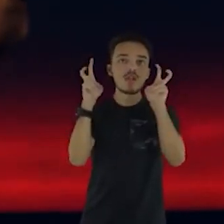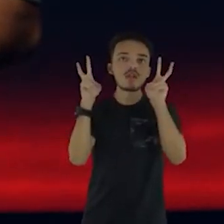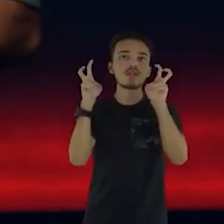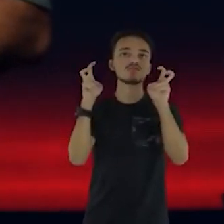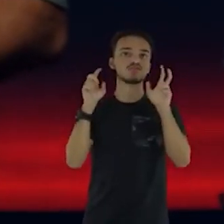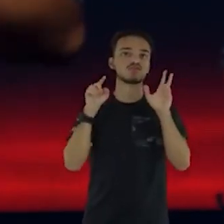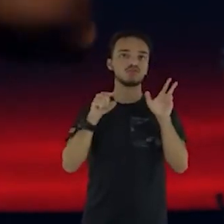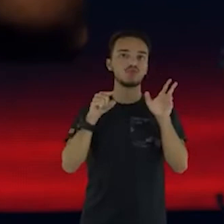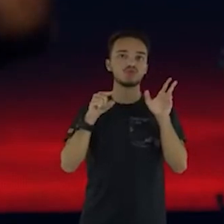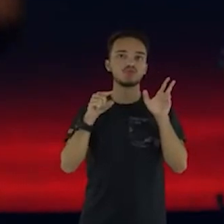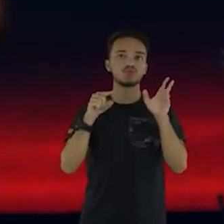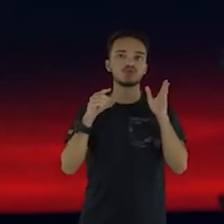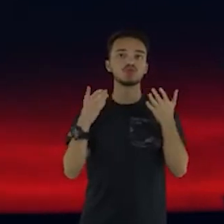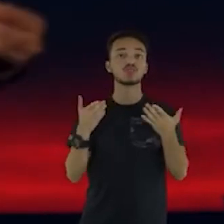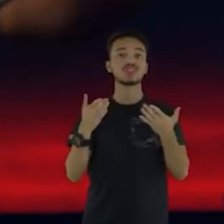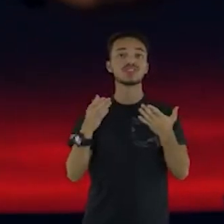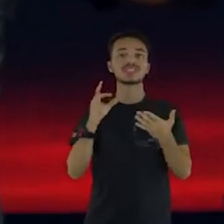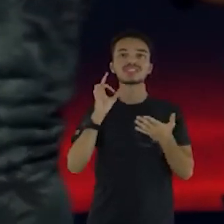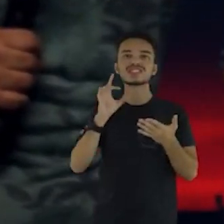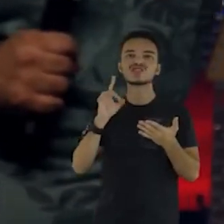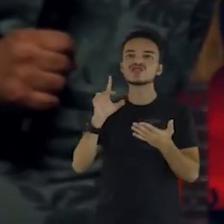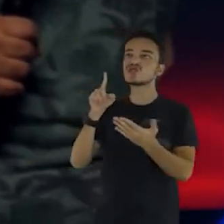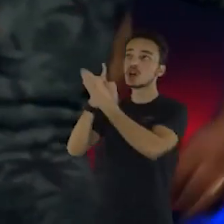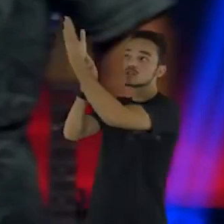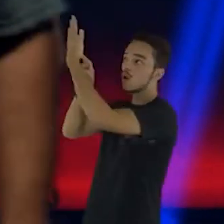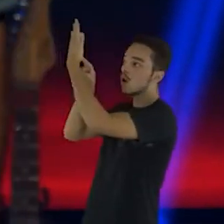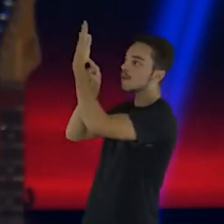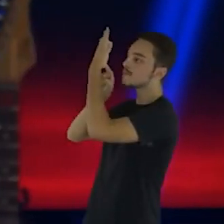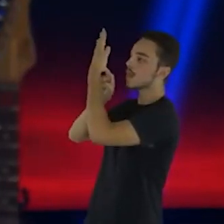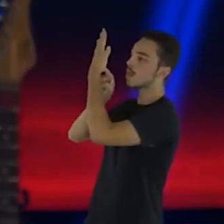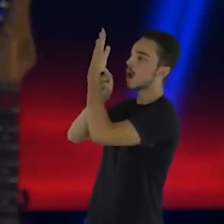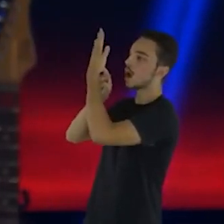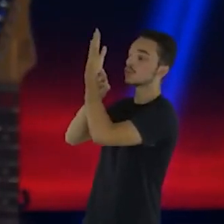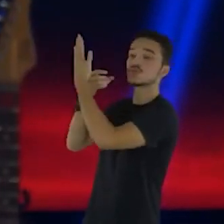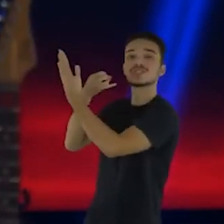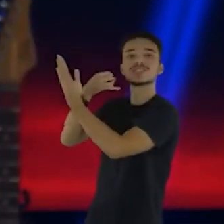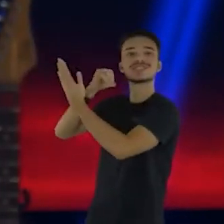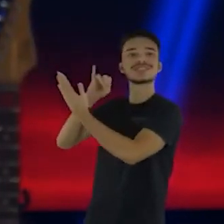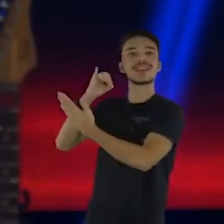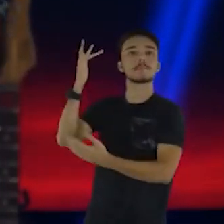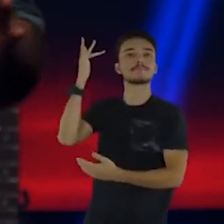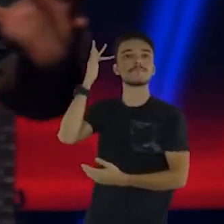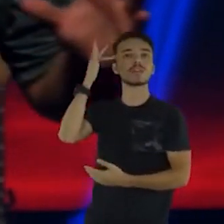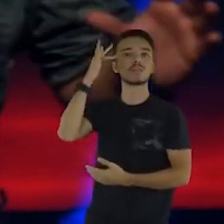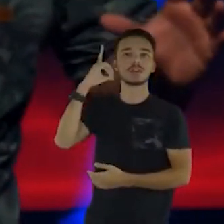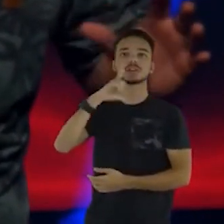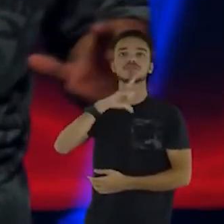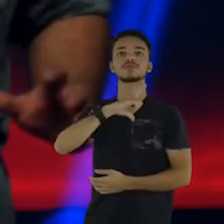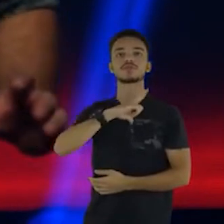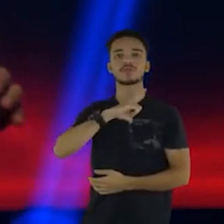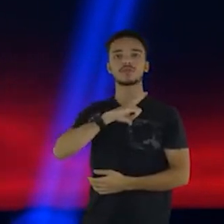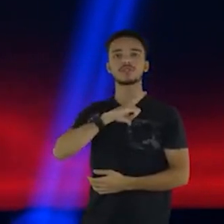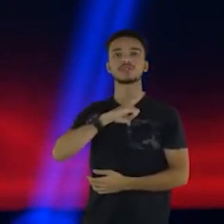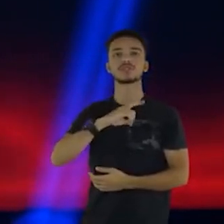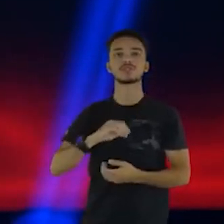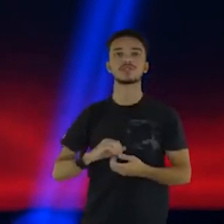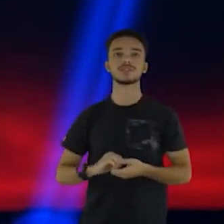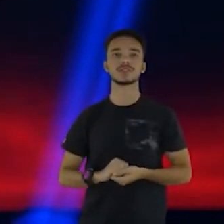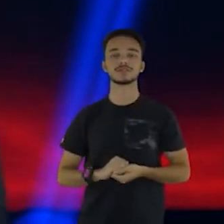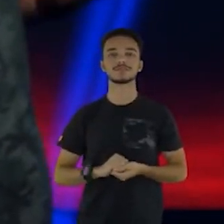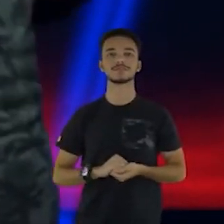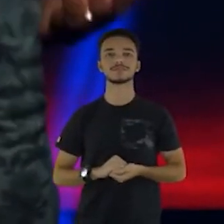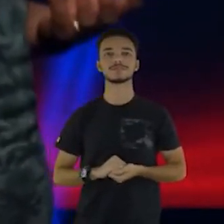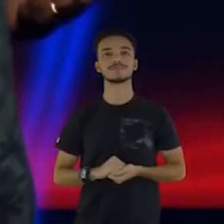espirituais, que só são revelados para a gente madura, que não precisa mais do leitinho, que